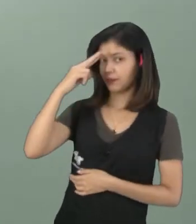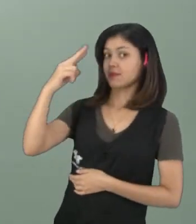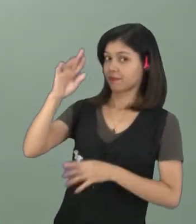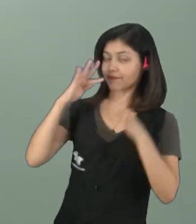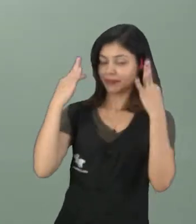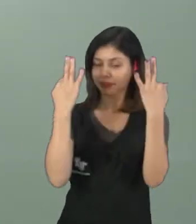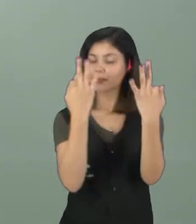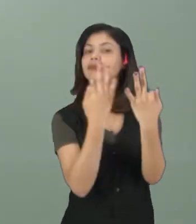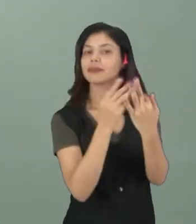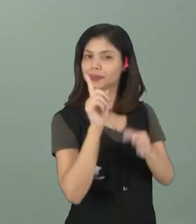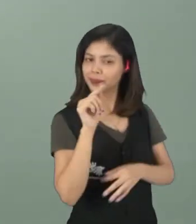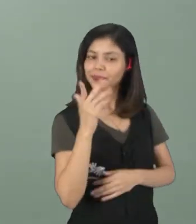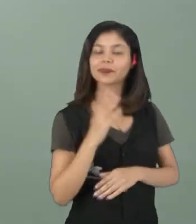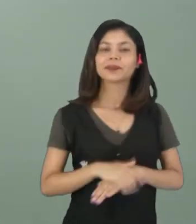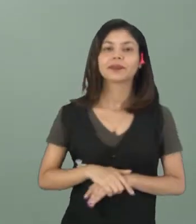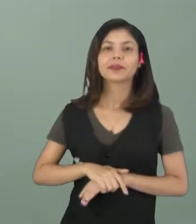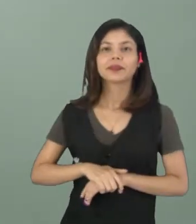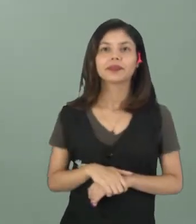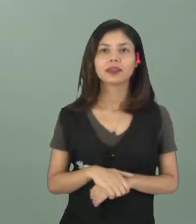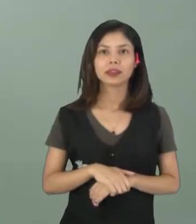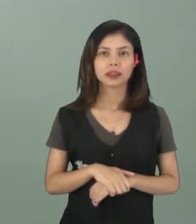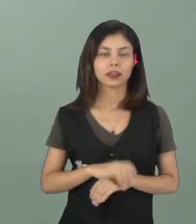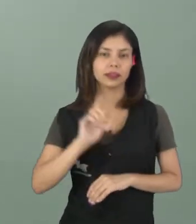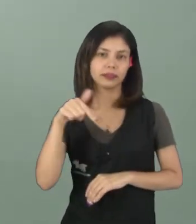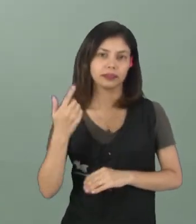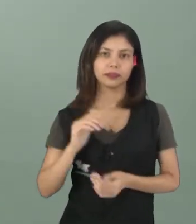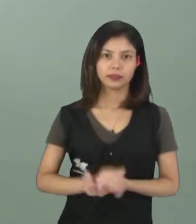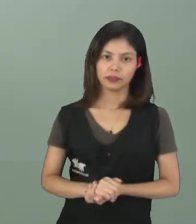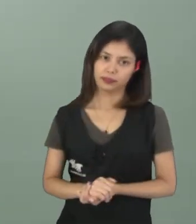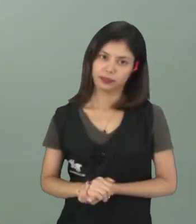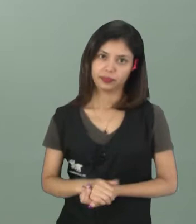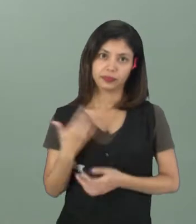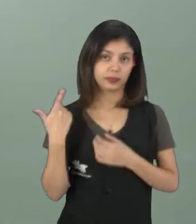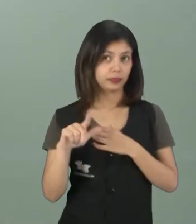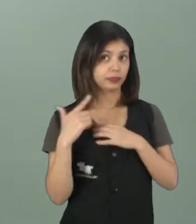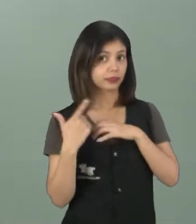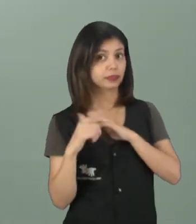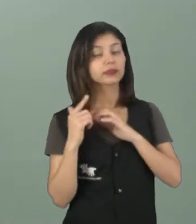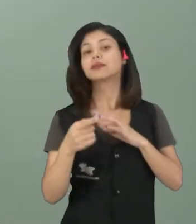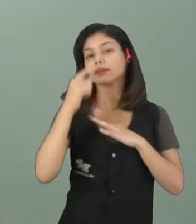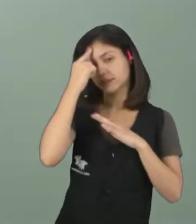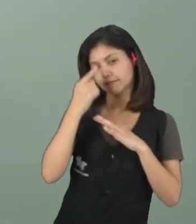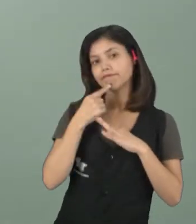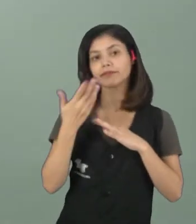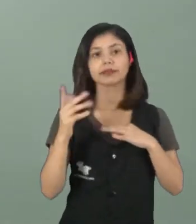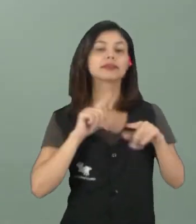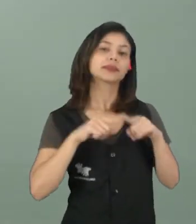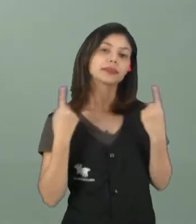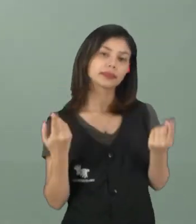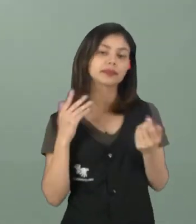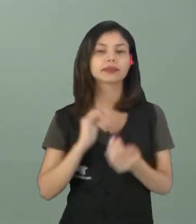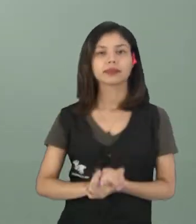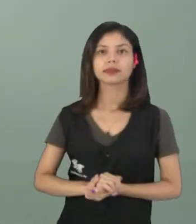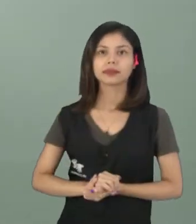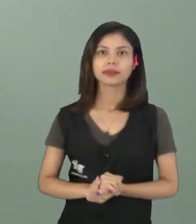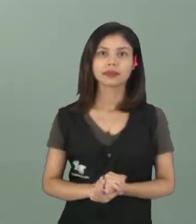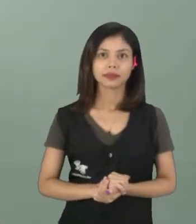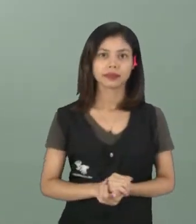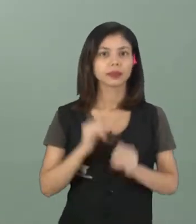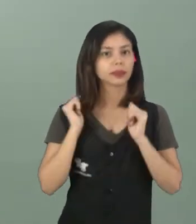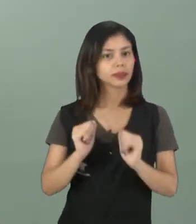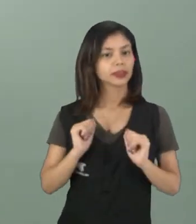chefe das famílias é em outros casos nós não temos essa figura né mas